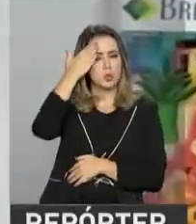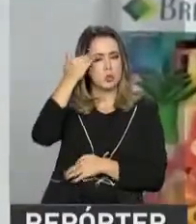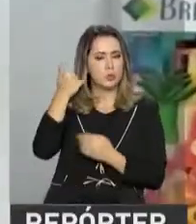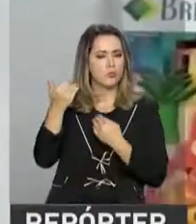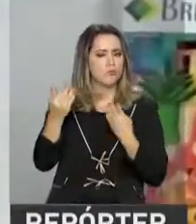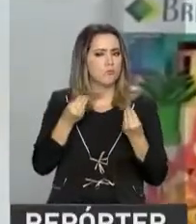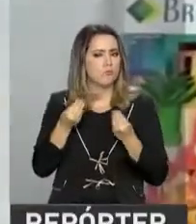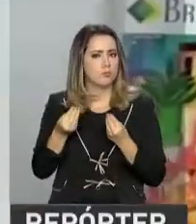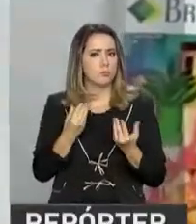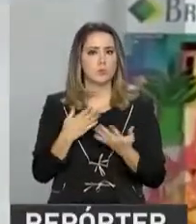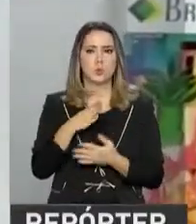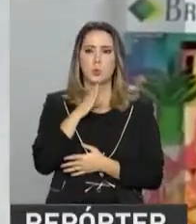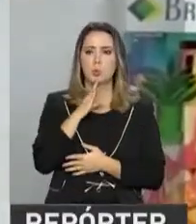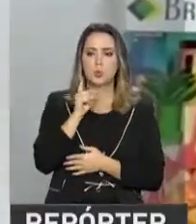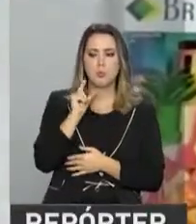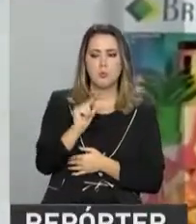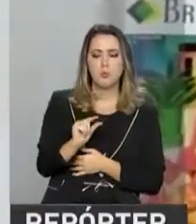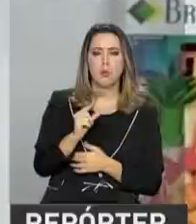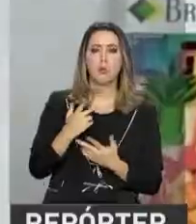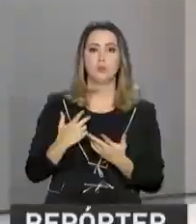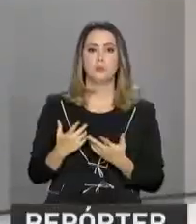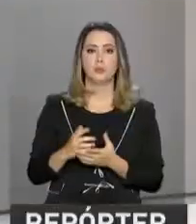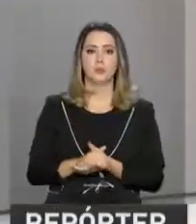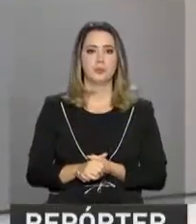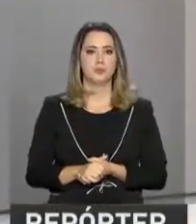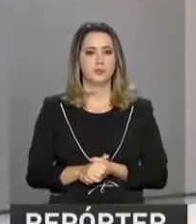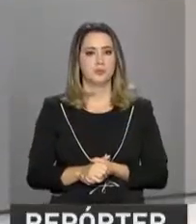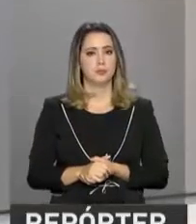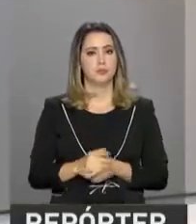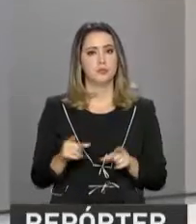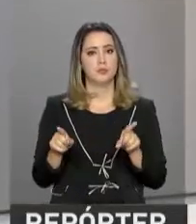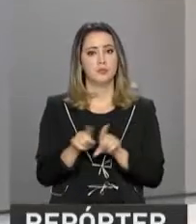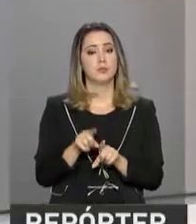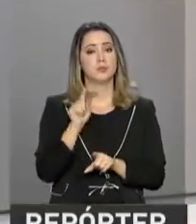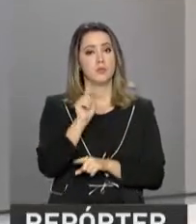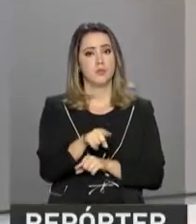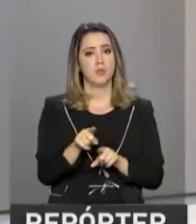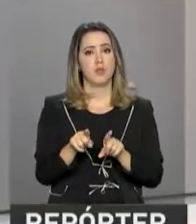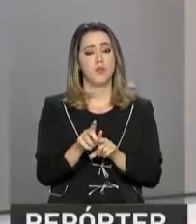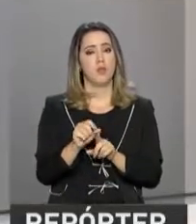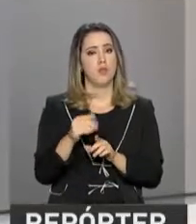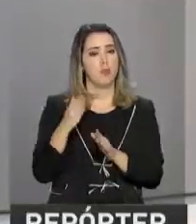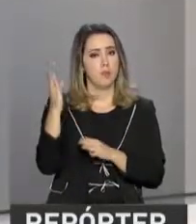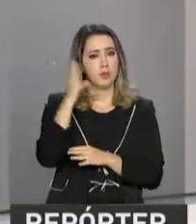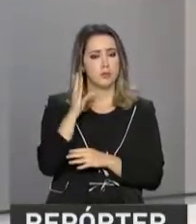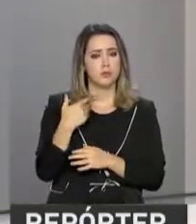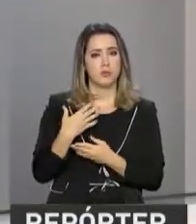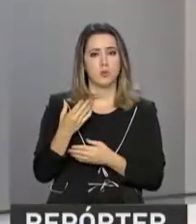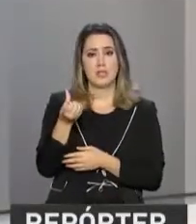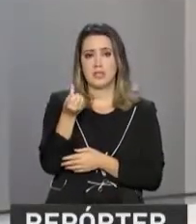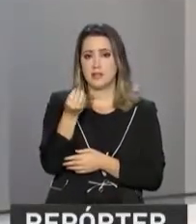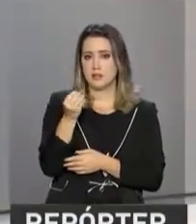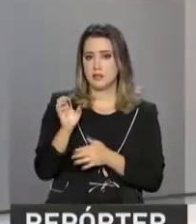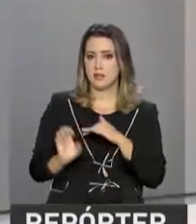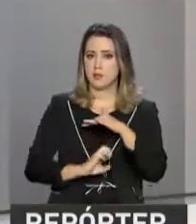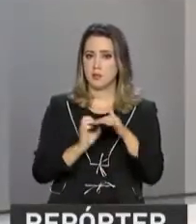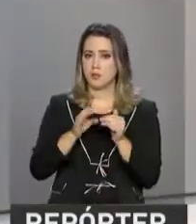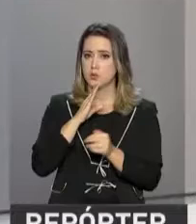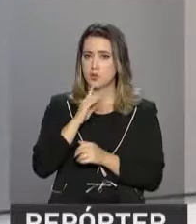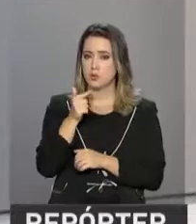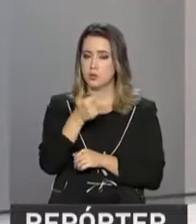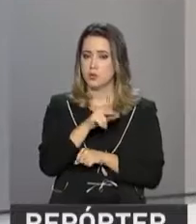e conhecimento nessa área. Startup Brasil vai levar por ano 60 empresas para conhecer